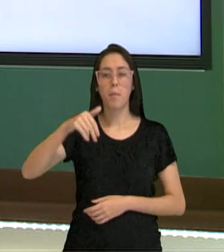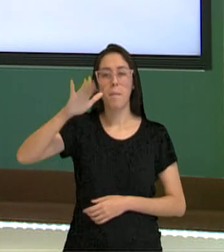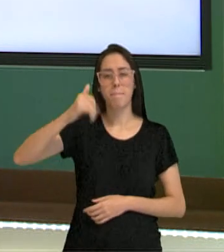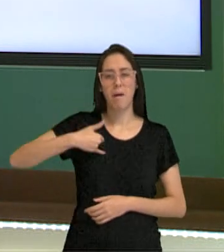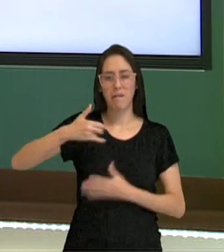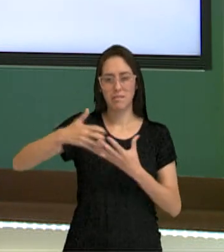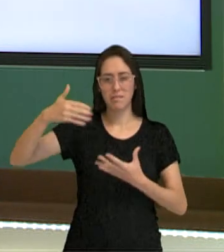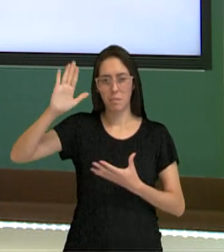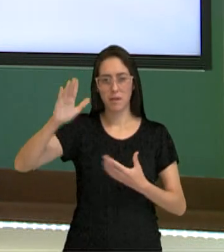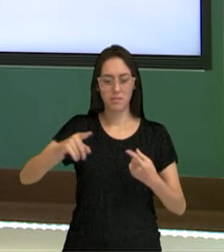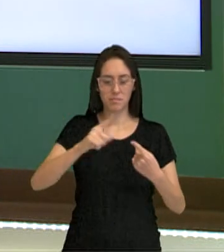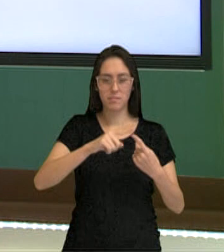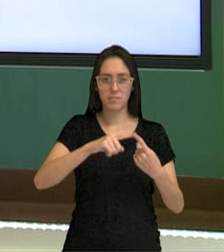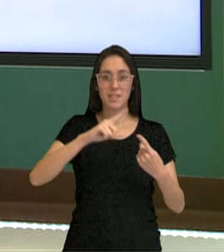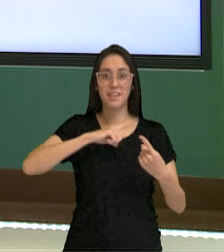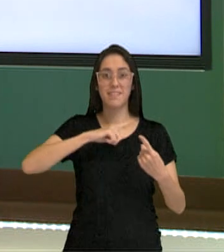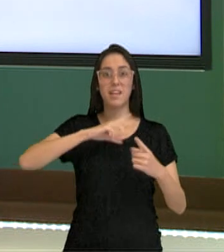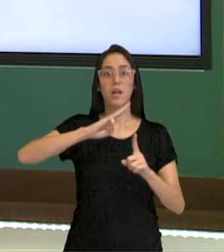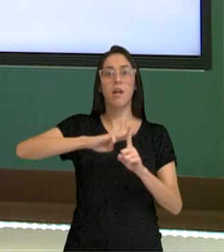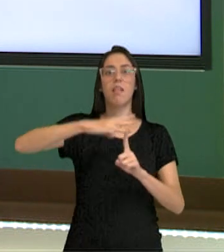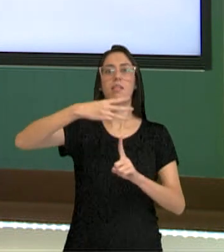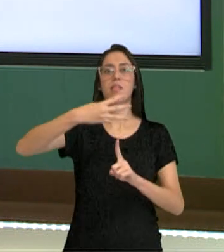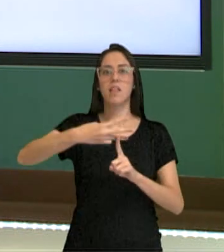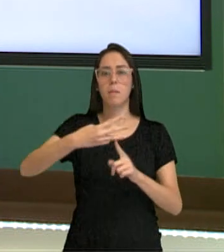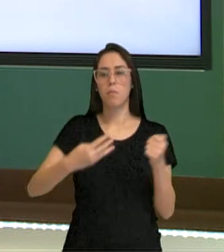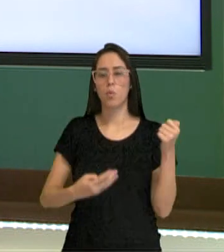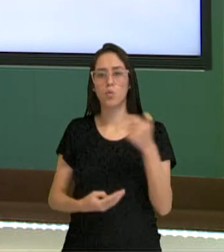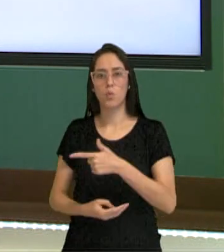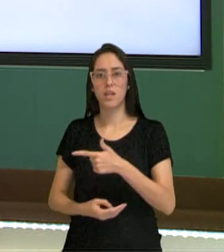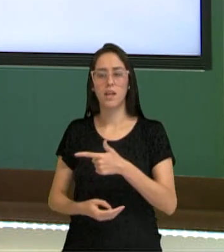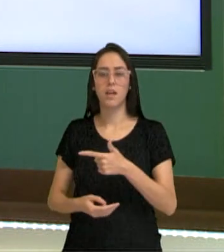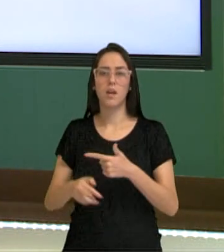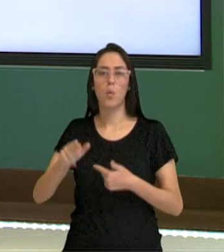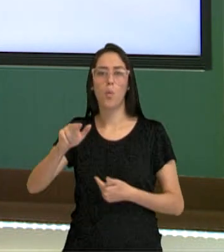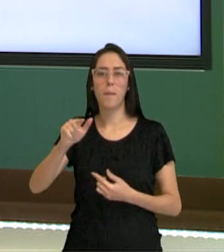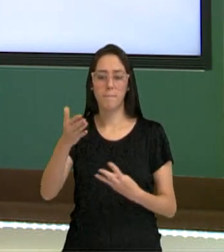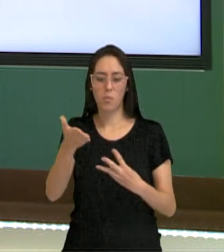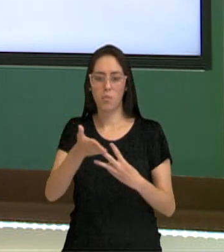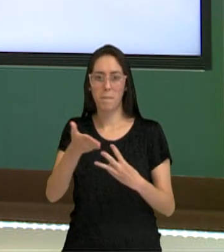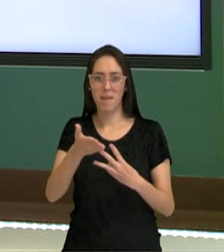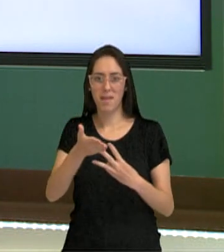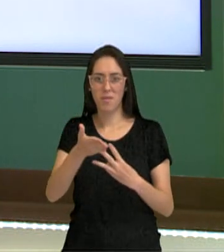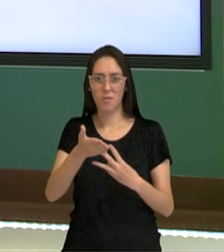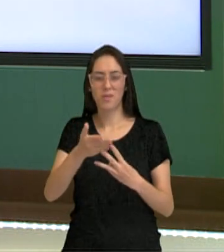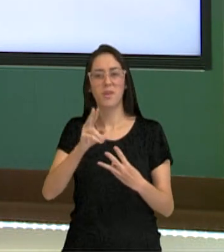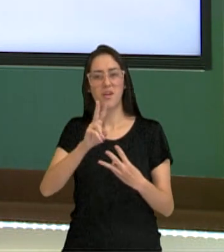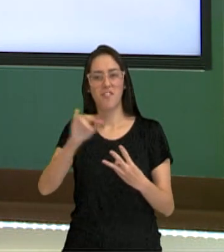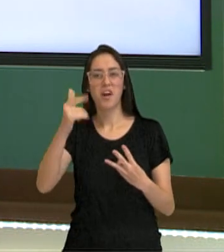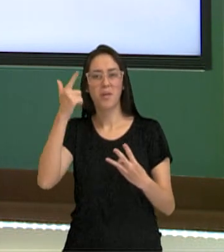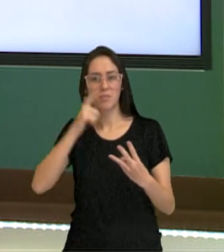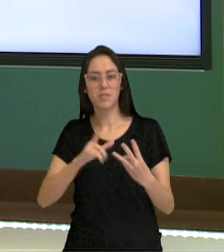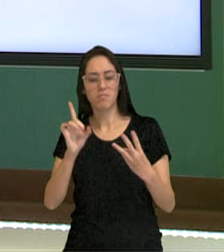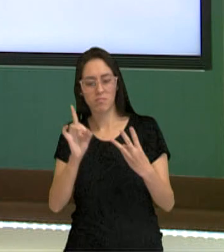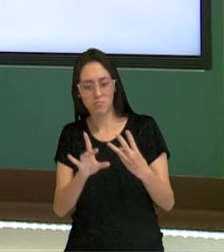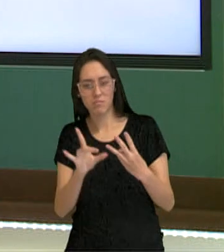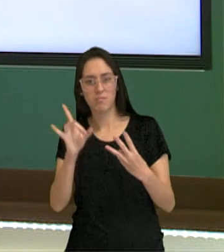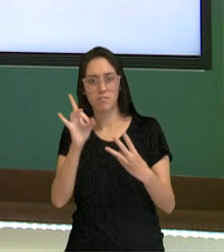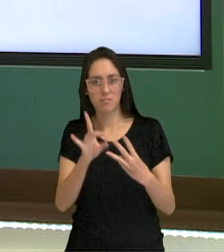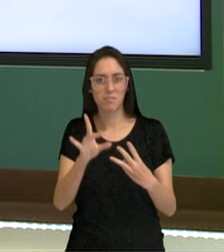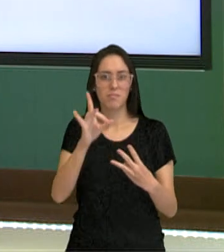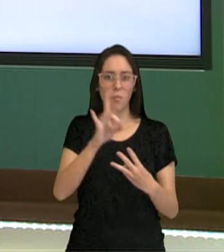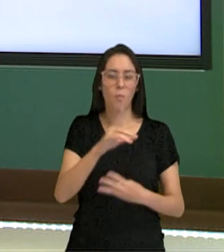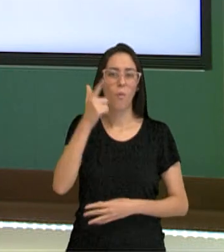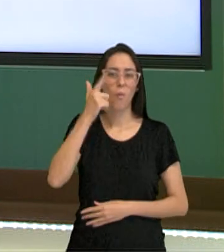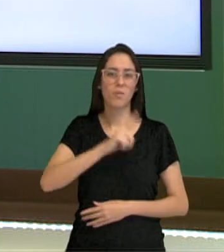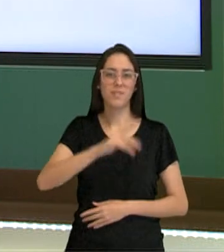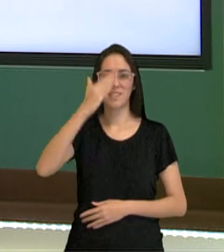mais novo, eu já descobri o irmão do meio. Se eu sei o irmão do meio, eu consigo descobrir o irmão mais velho. Então você